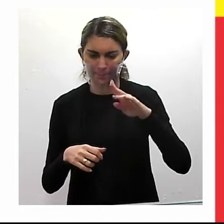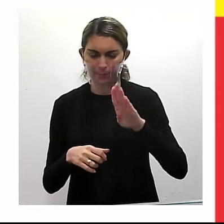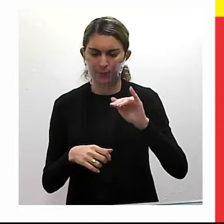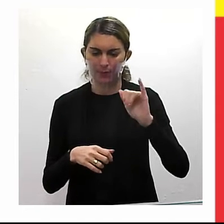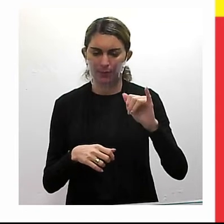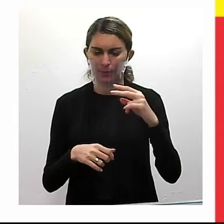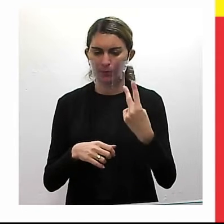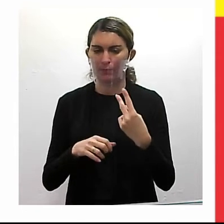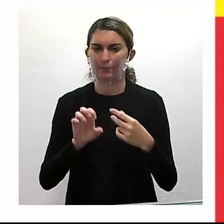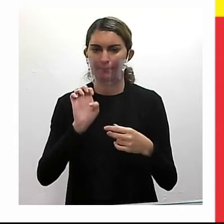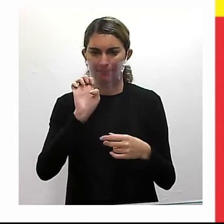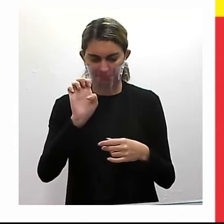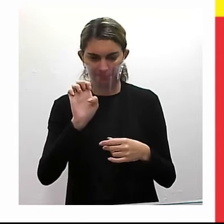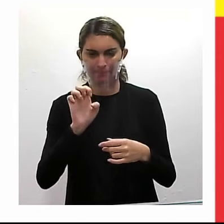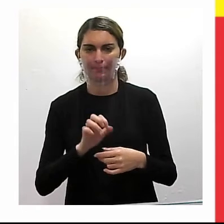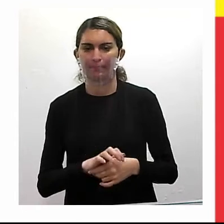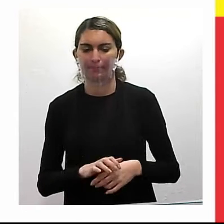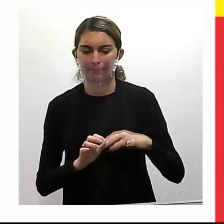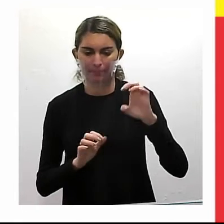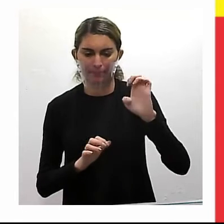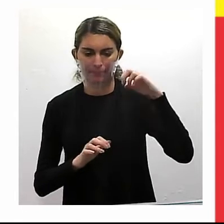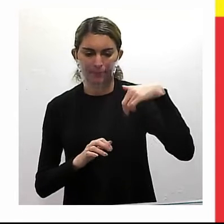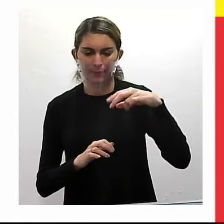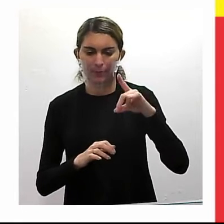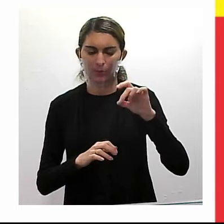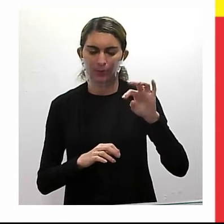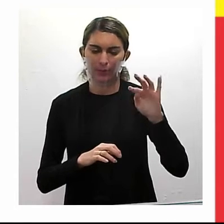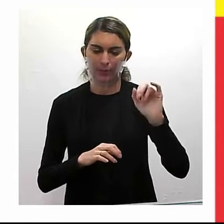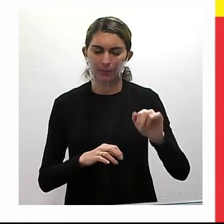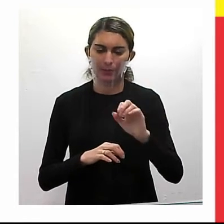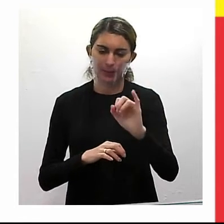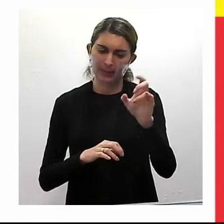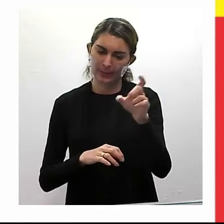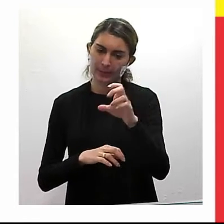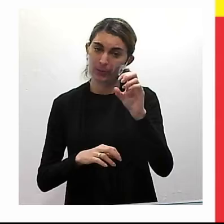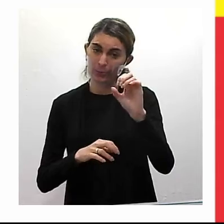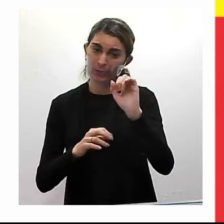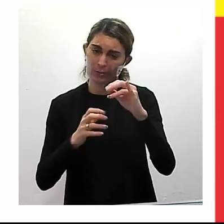E. Endotérmico. Exotérmica seria se ela liberasse o calor.